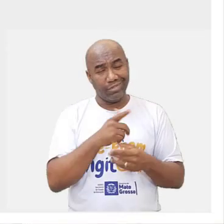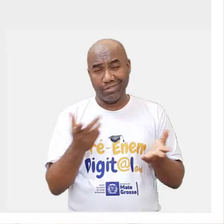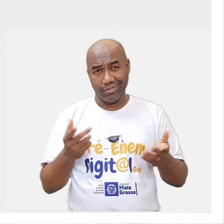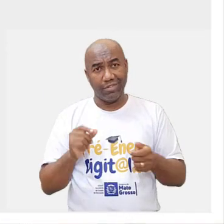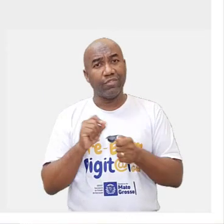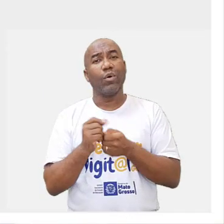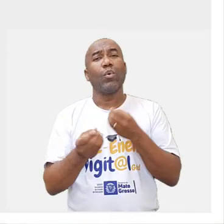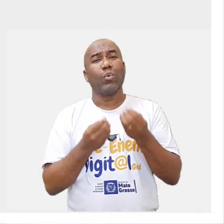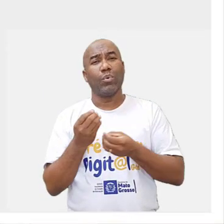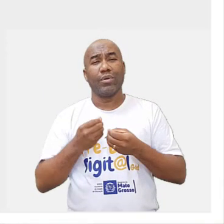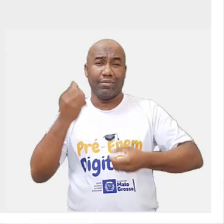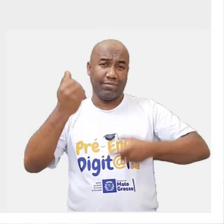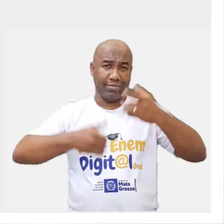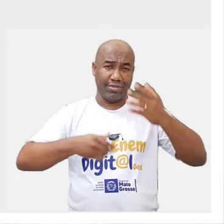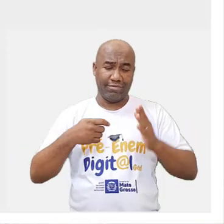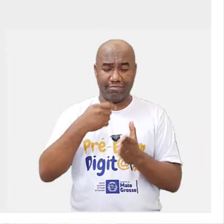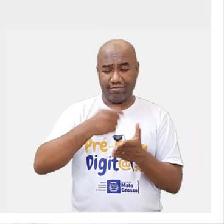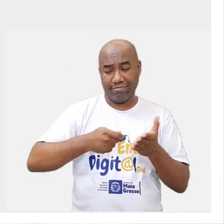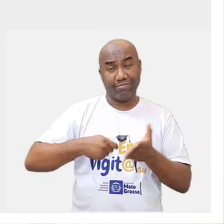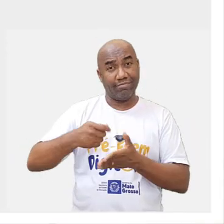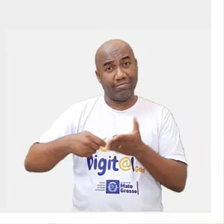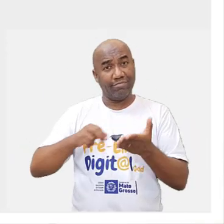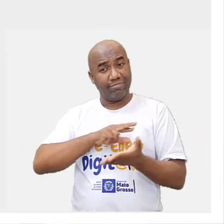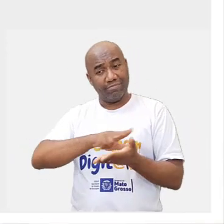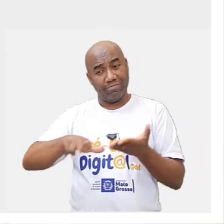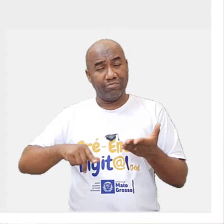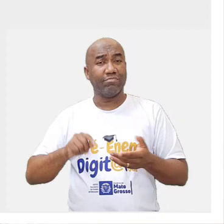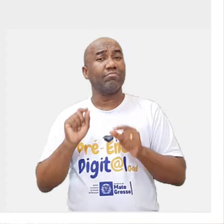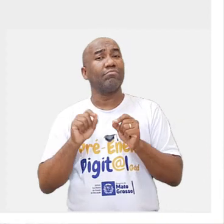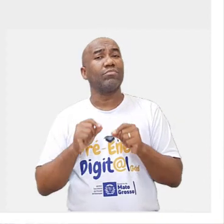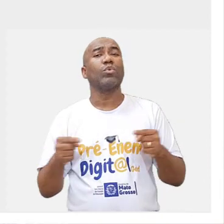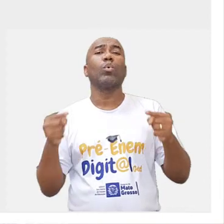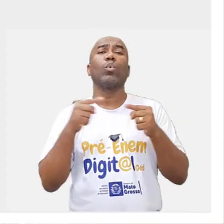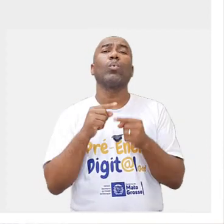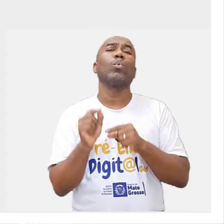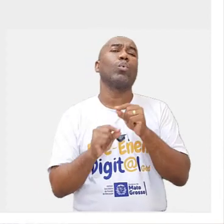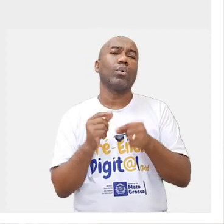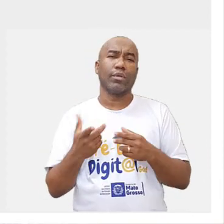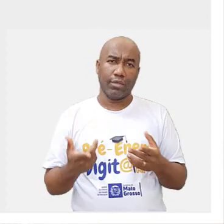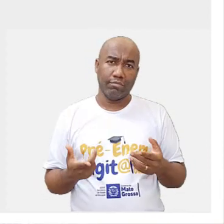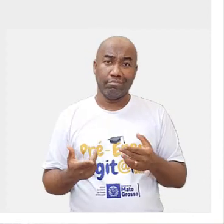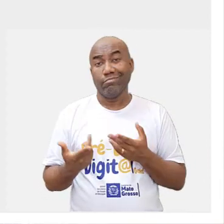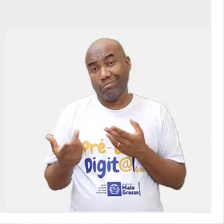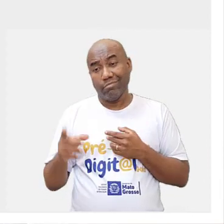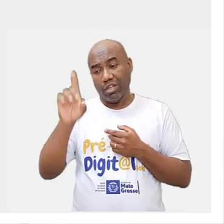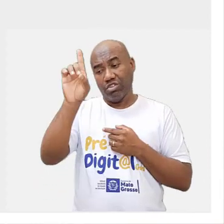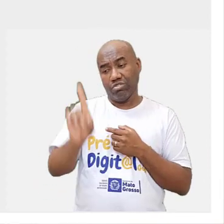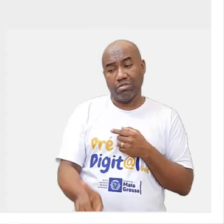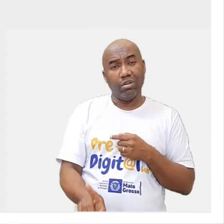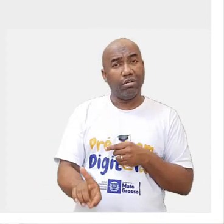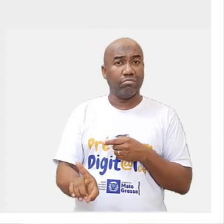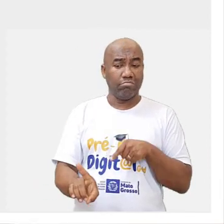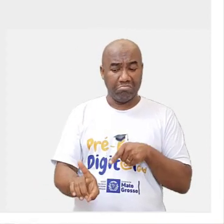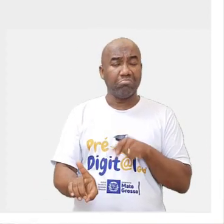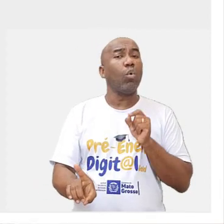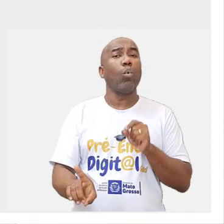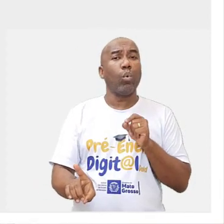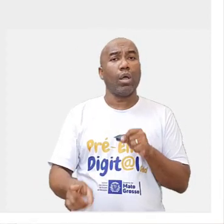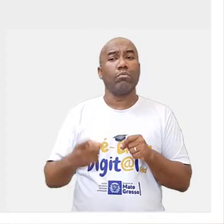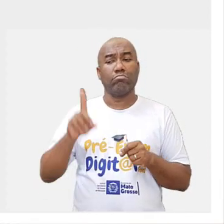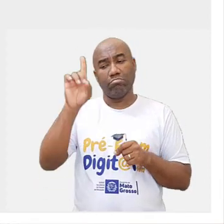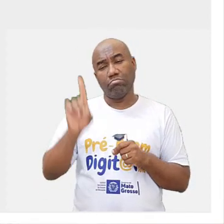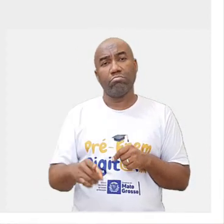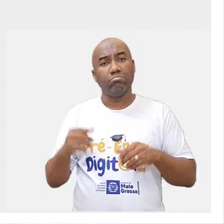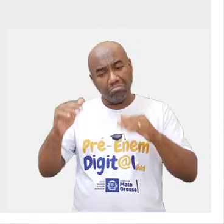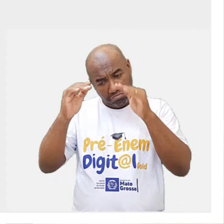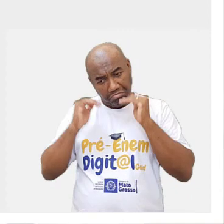te dando um repertório desde agora. Aproveita e coloca lá que os direitos humanos é uma das declarações